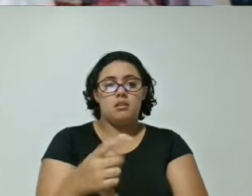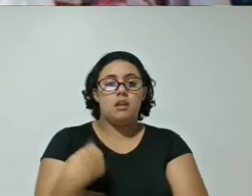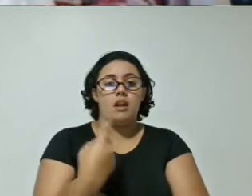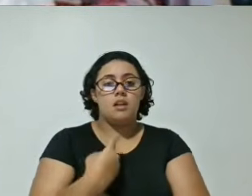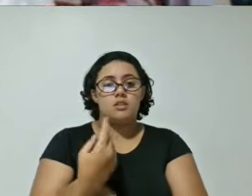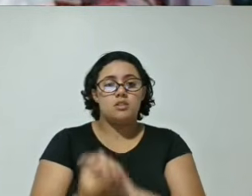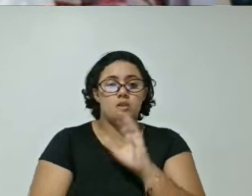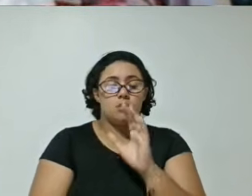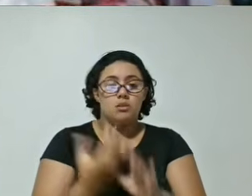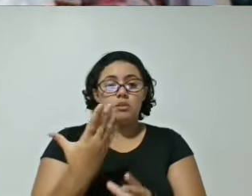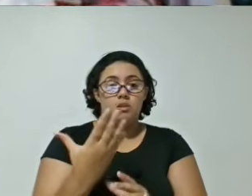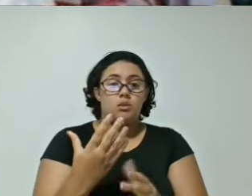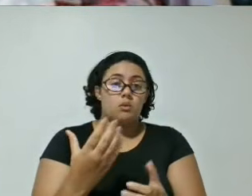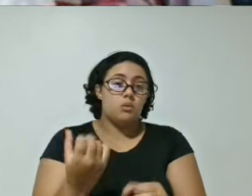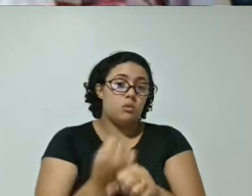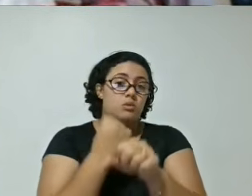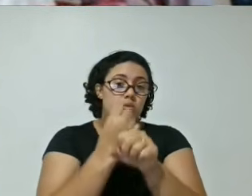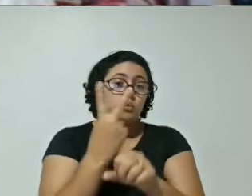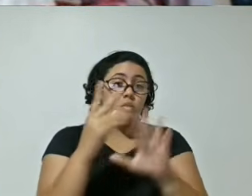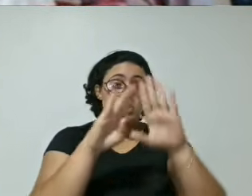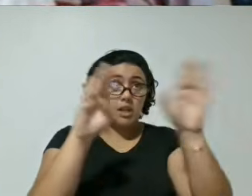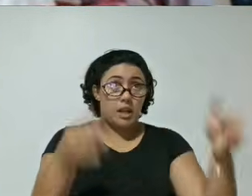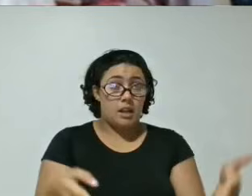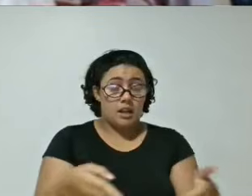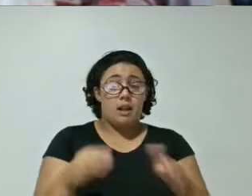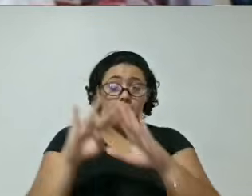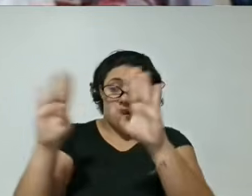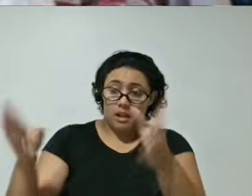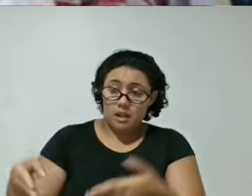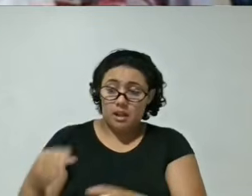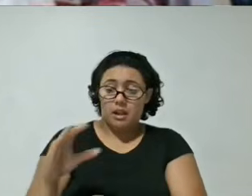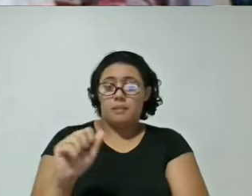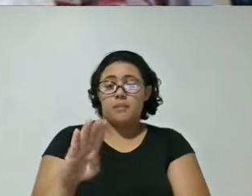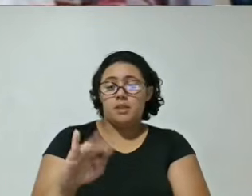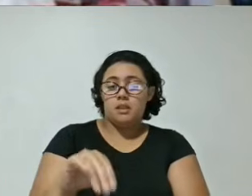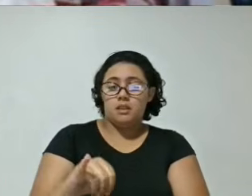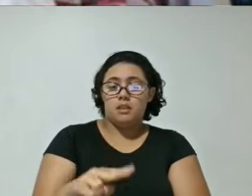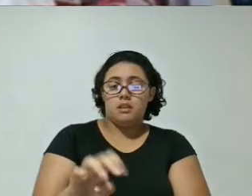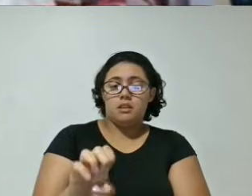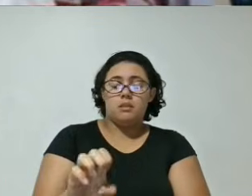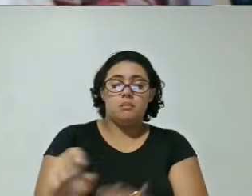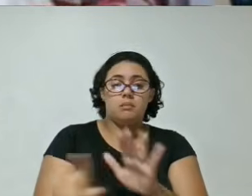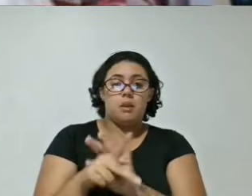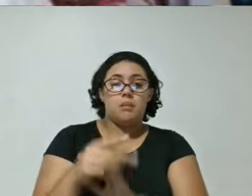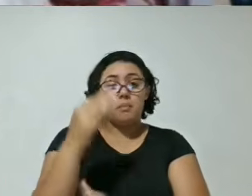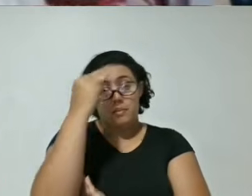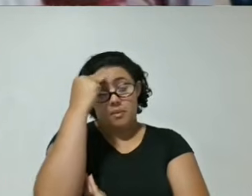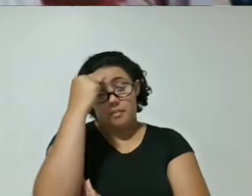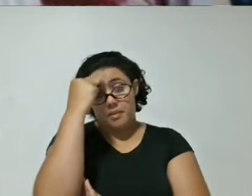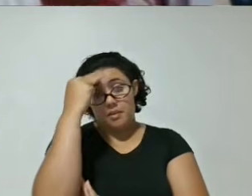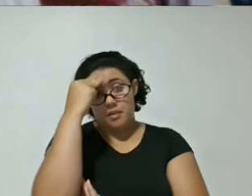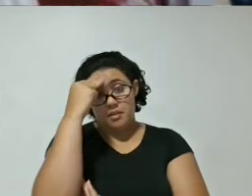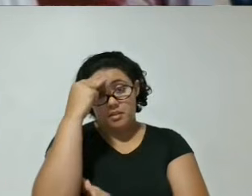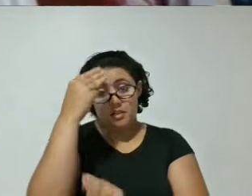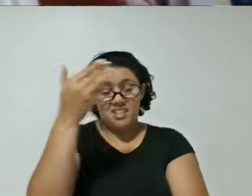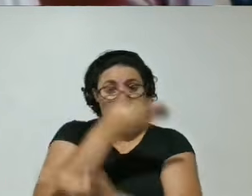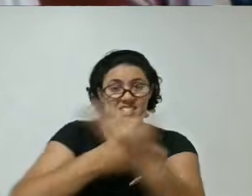cabines de memória. Essas cabines circulam até hoje pelos equipamentos, elas estão nos centros culturais aí, circulando.